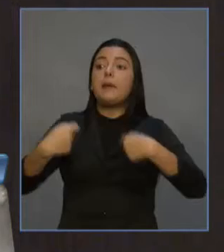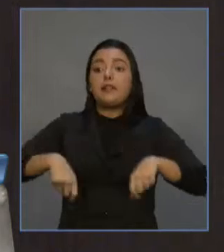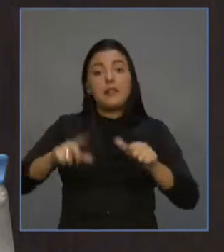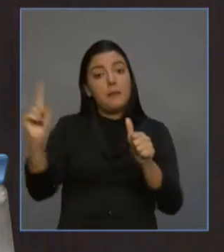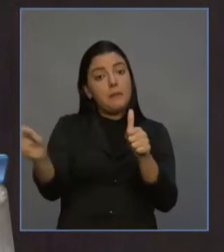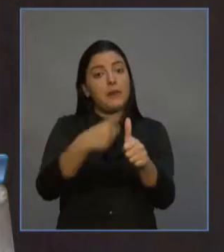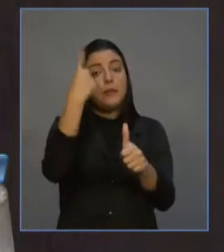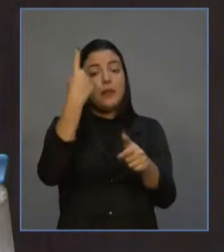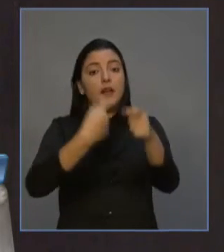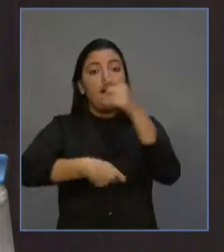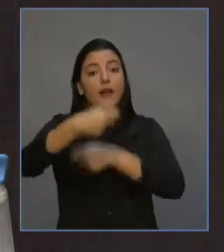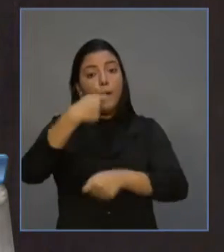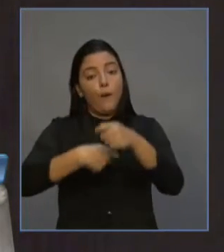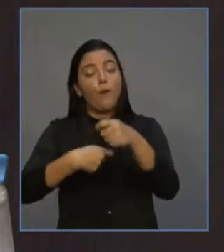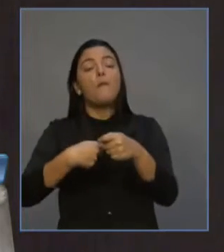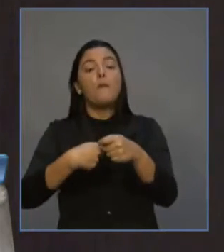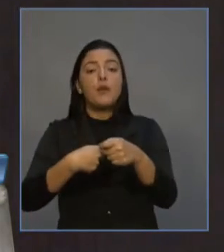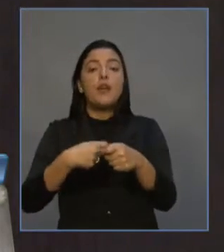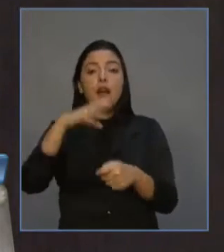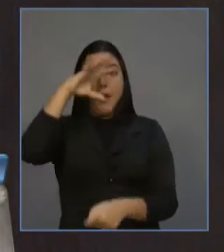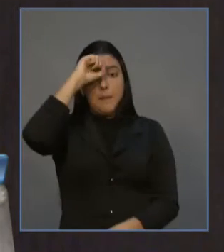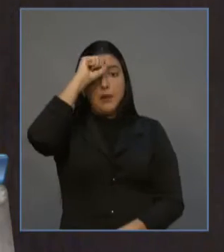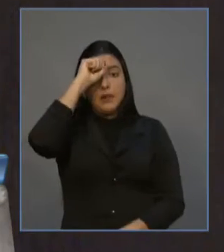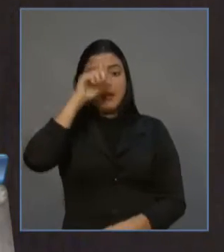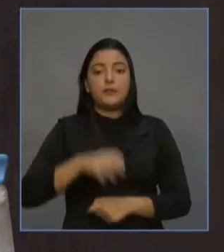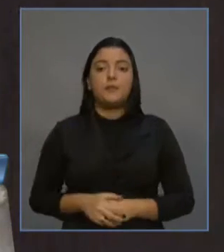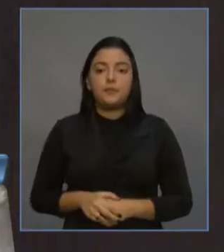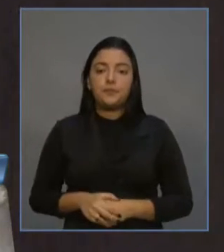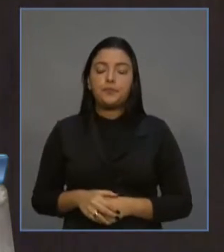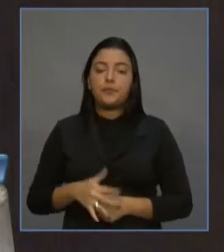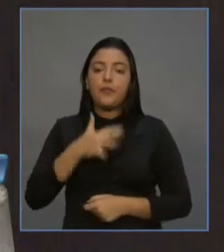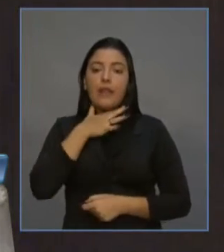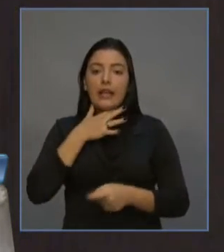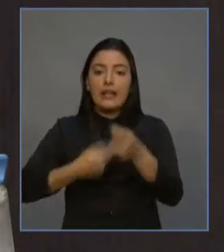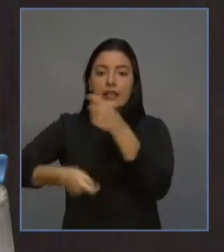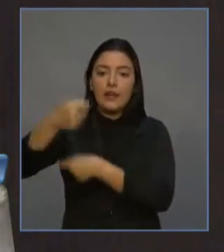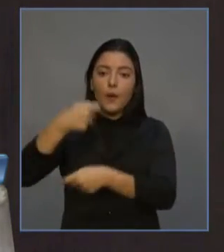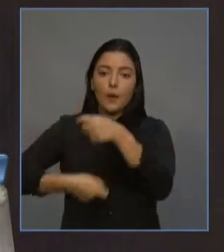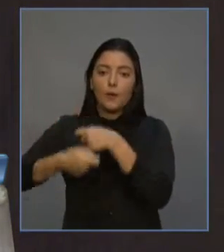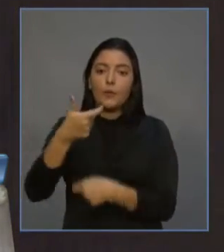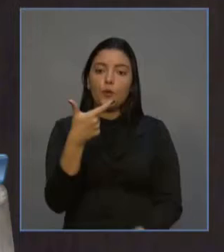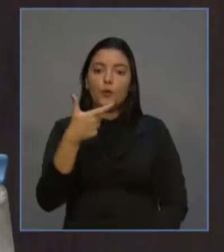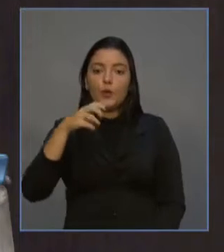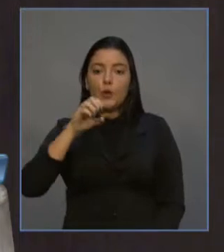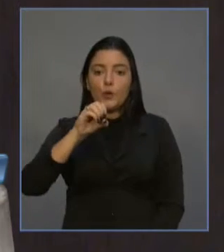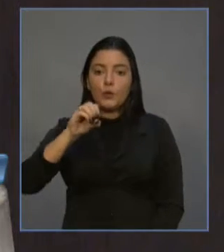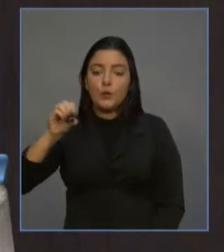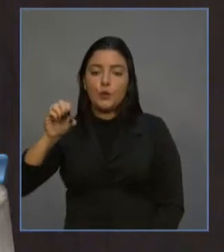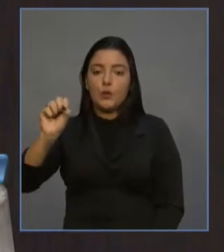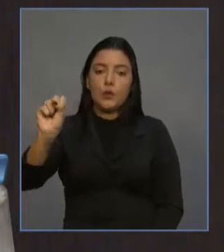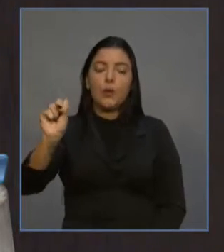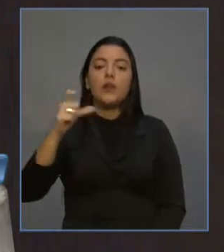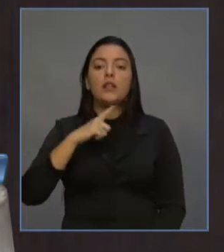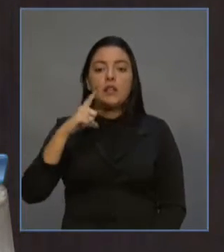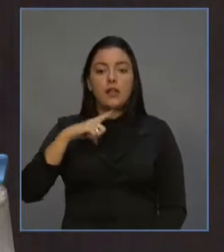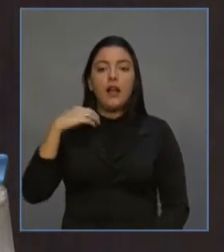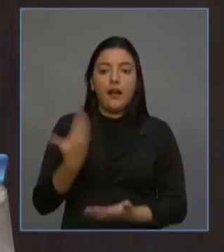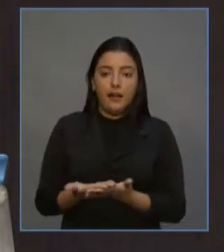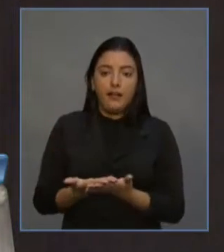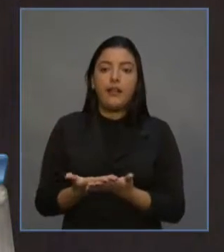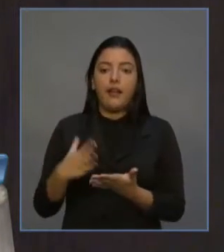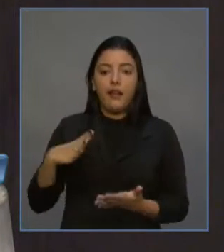de 2008, ela nos colocou numa crise política que levou a